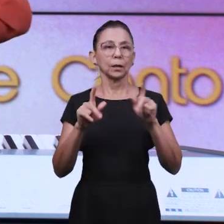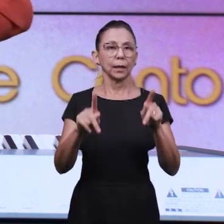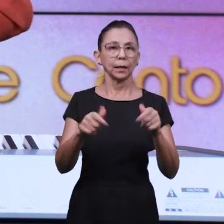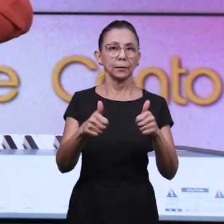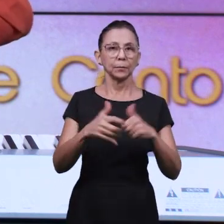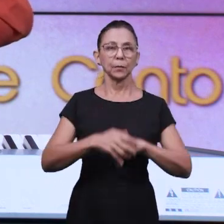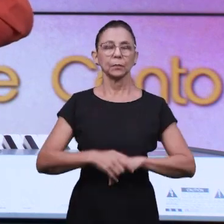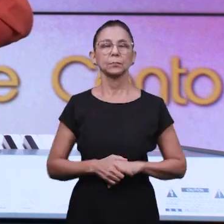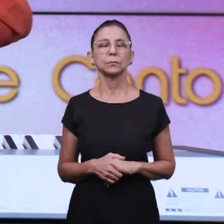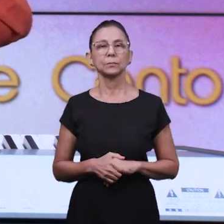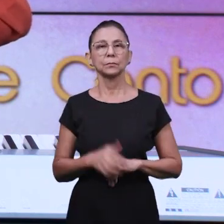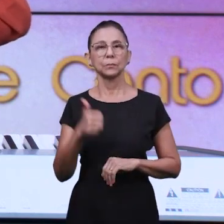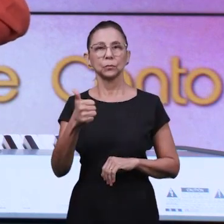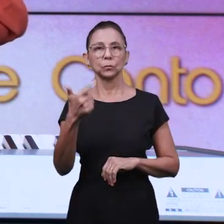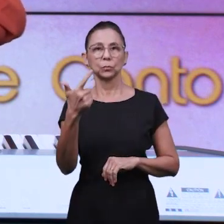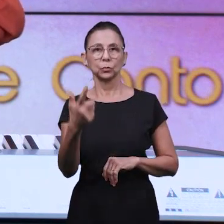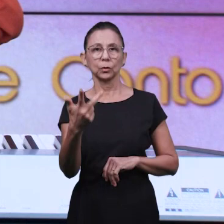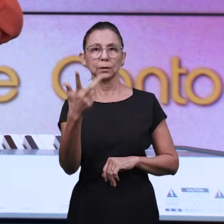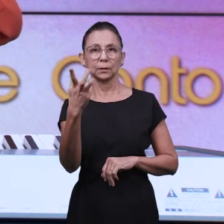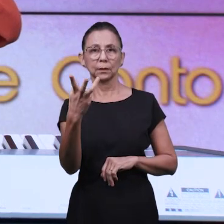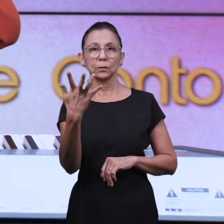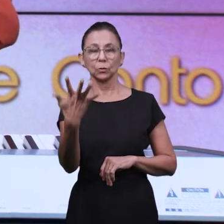Então,